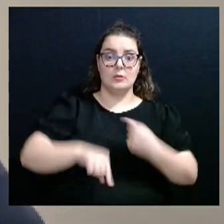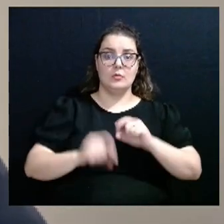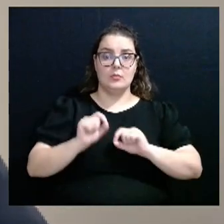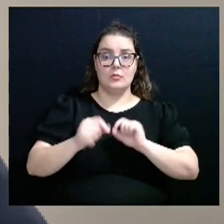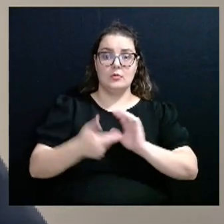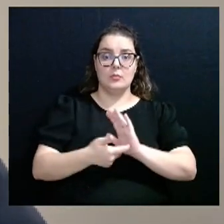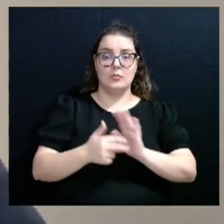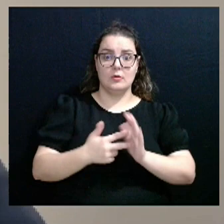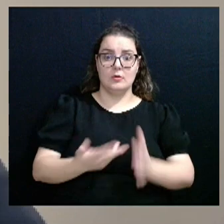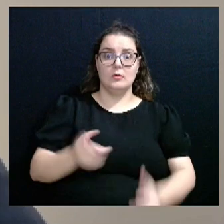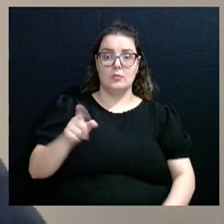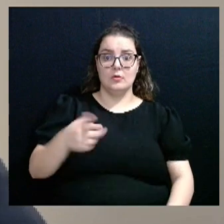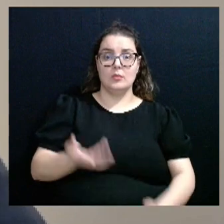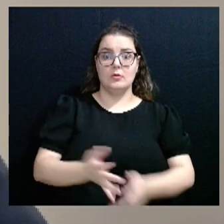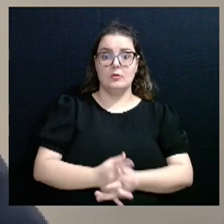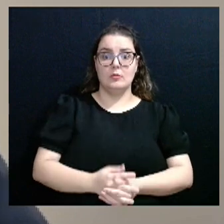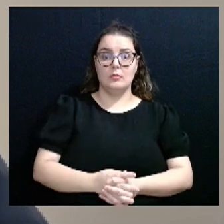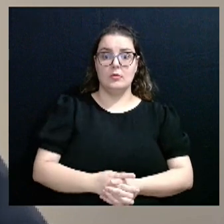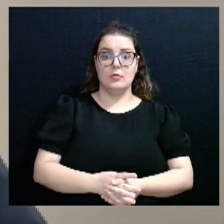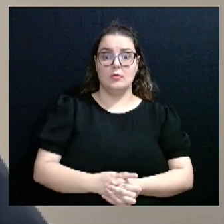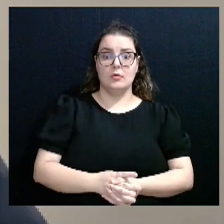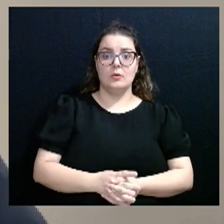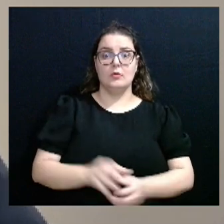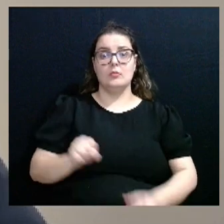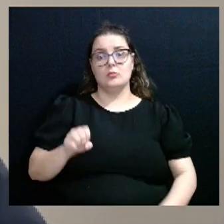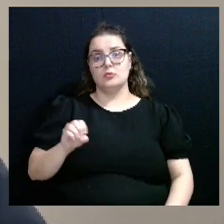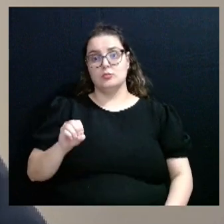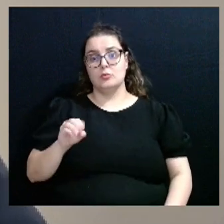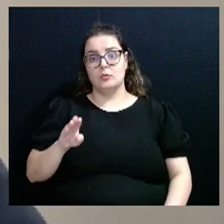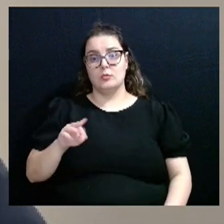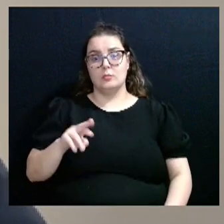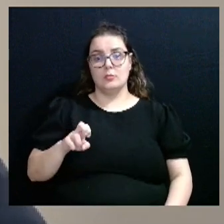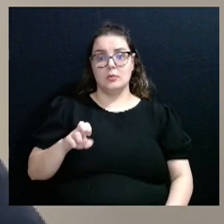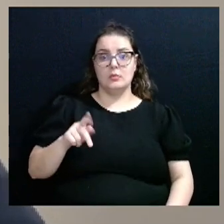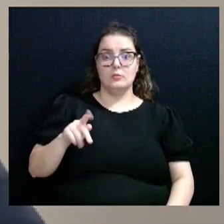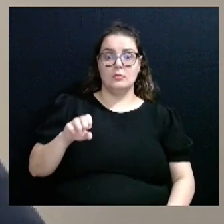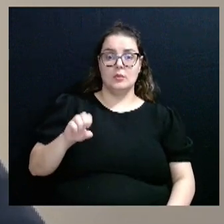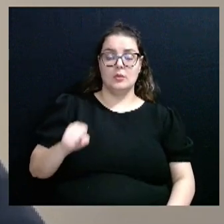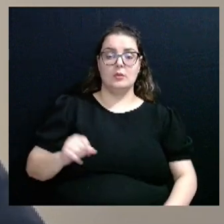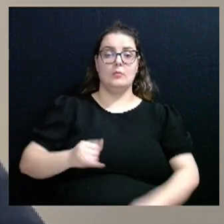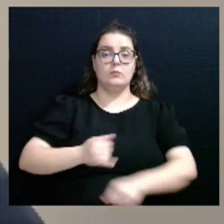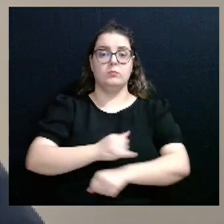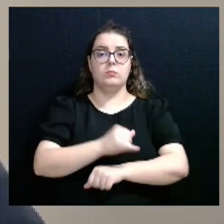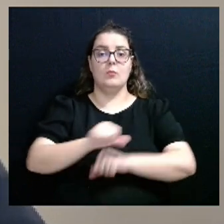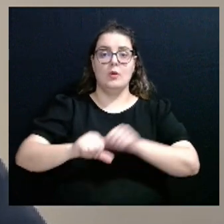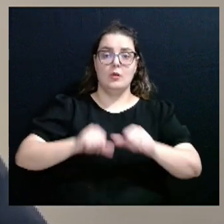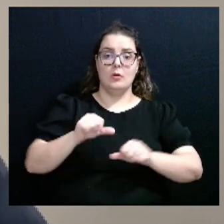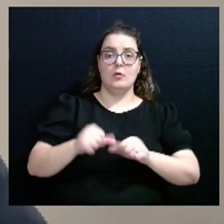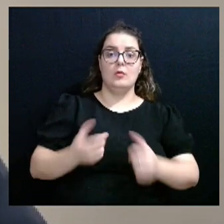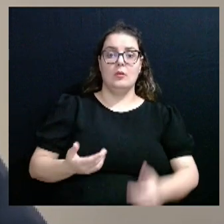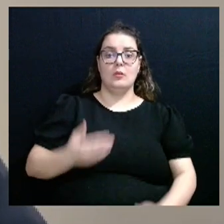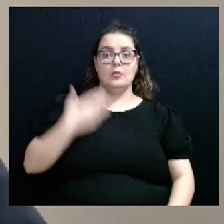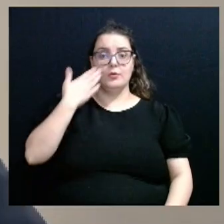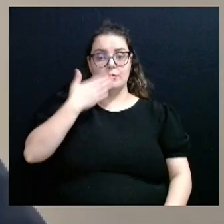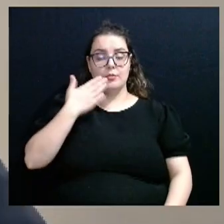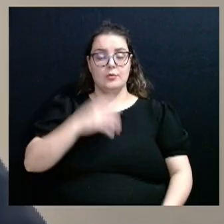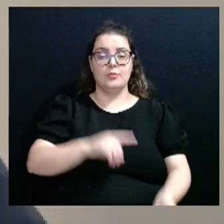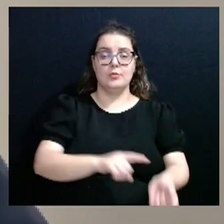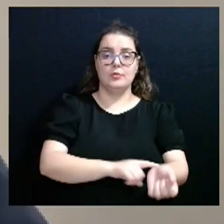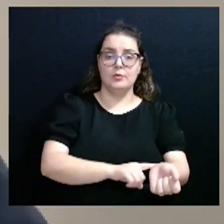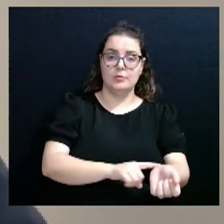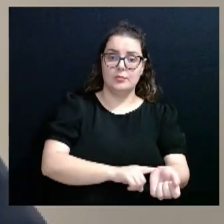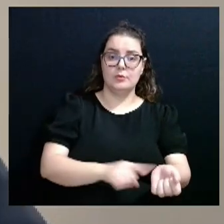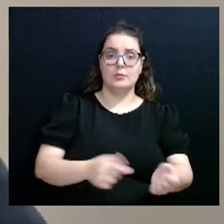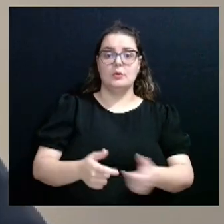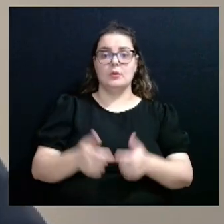né? Sobrepeso, com obesidade, alterações do açúcar no sangue, aumento da